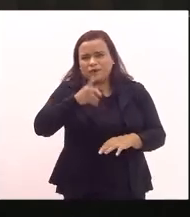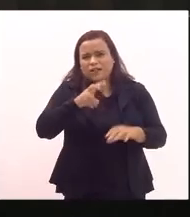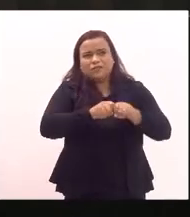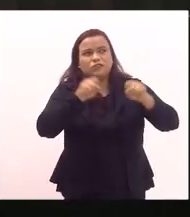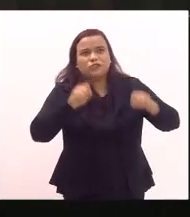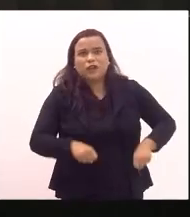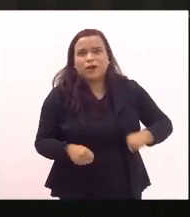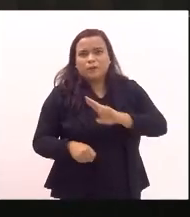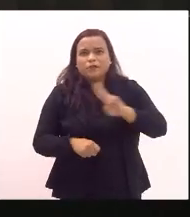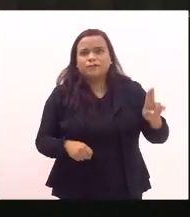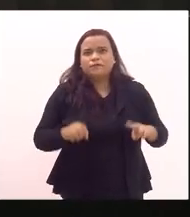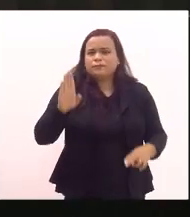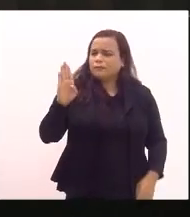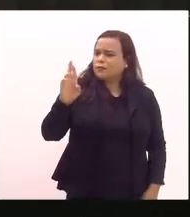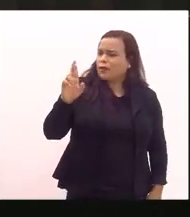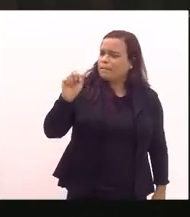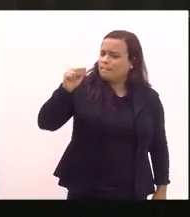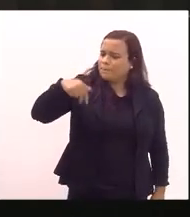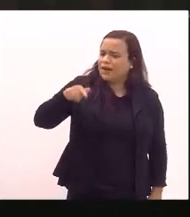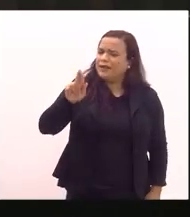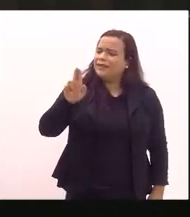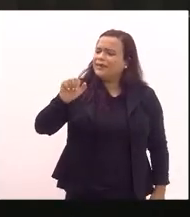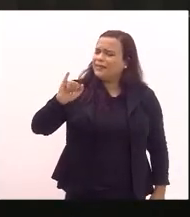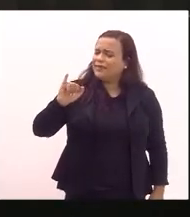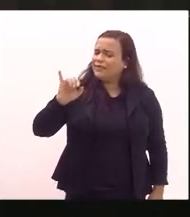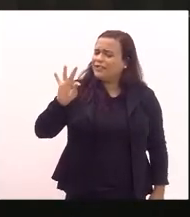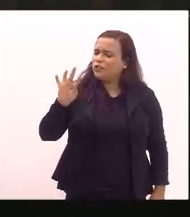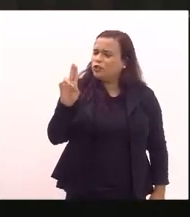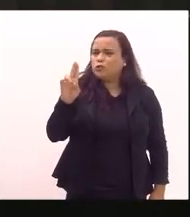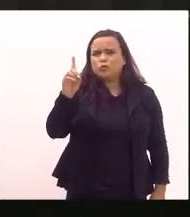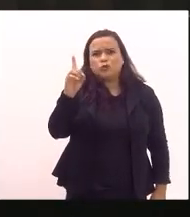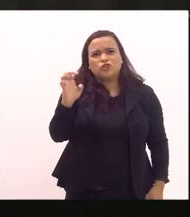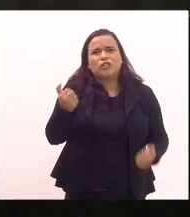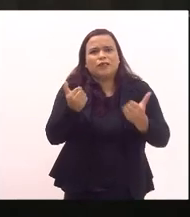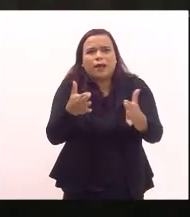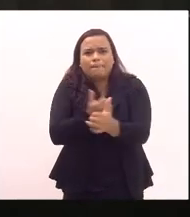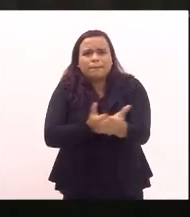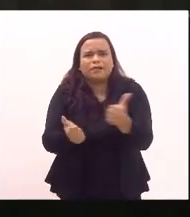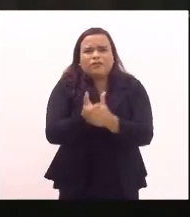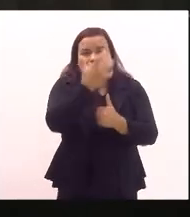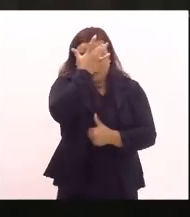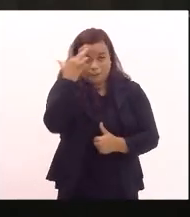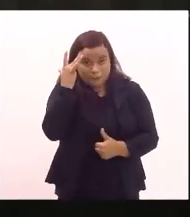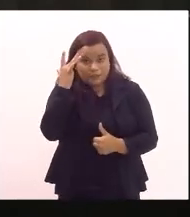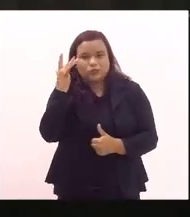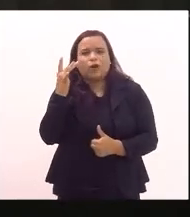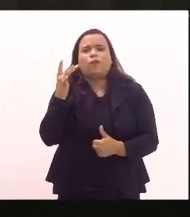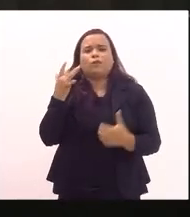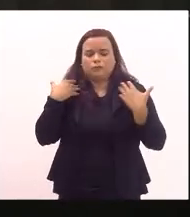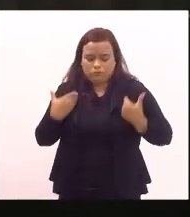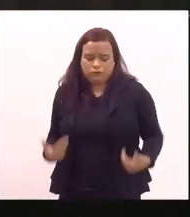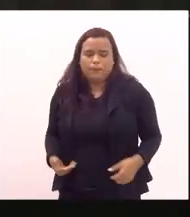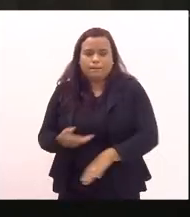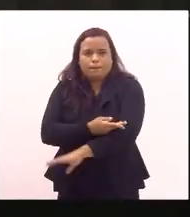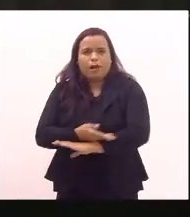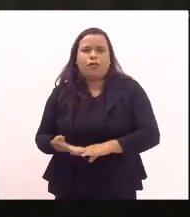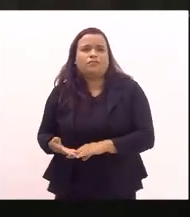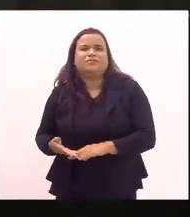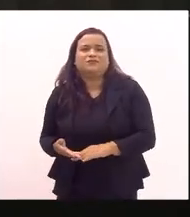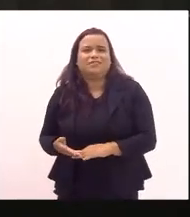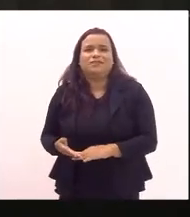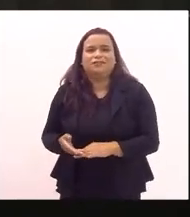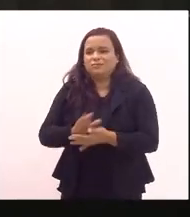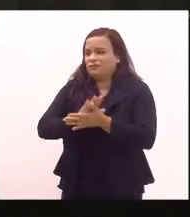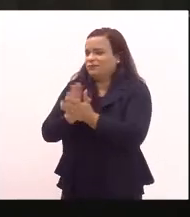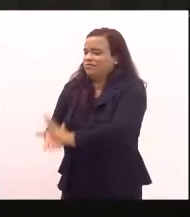sistema chamado branquitude que privilegia os corpos das pessoas brancas daí detrimento da vida das pessoas